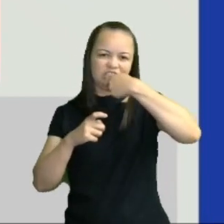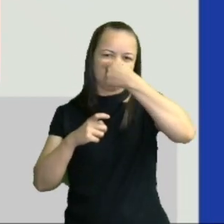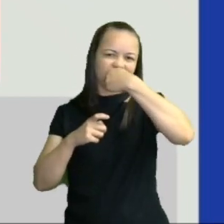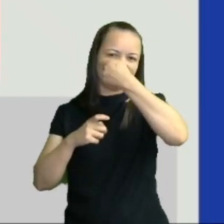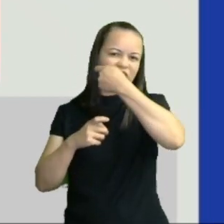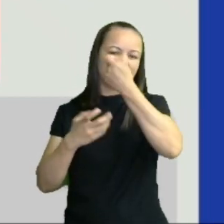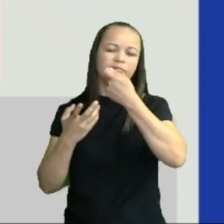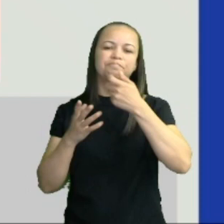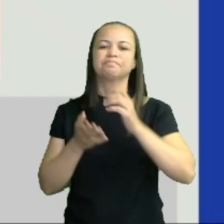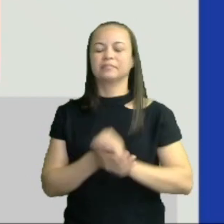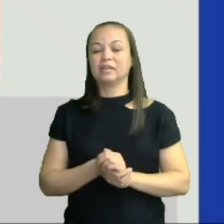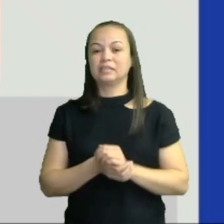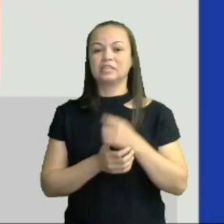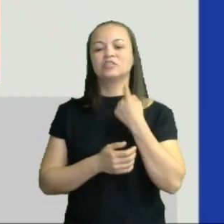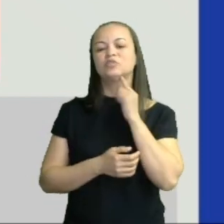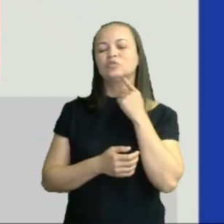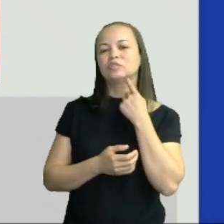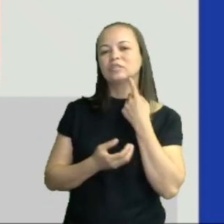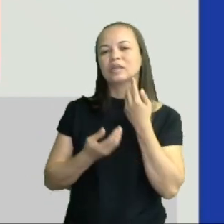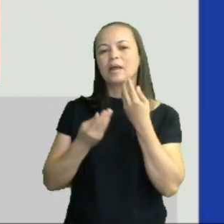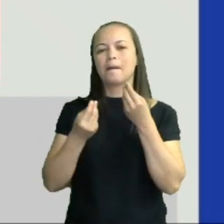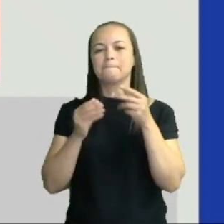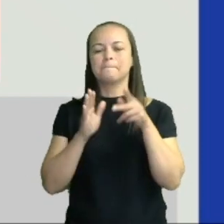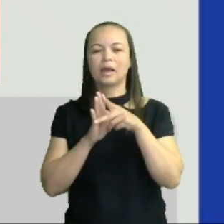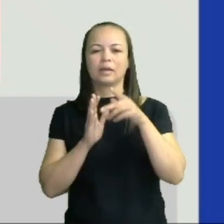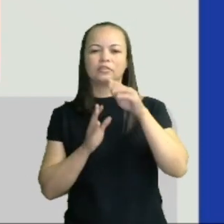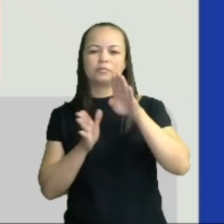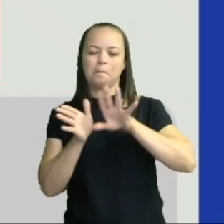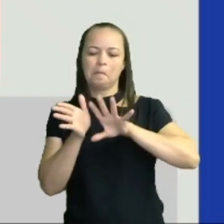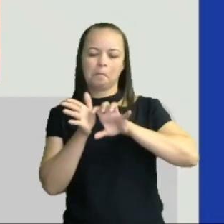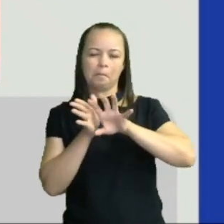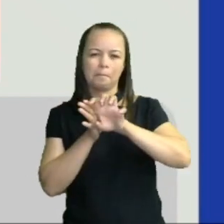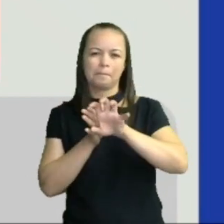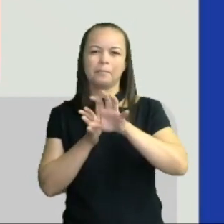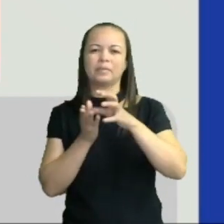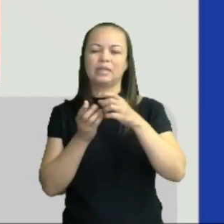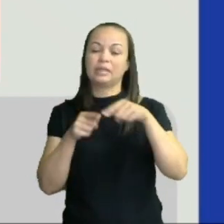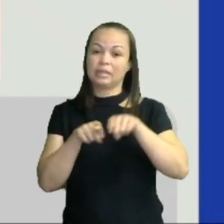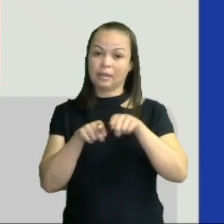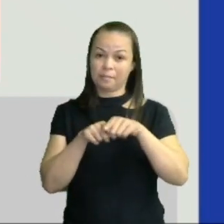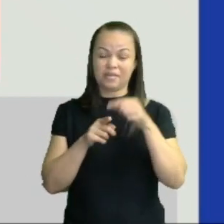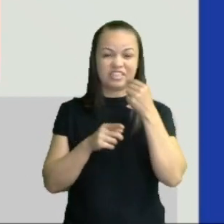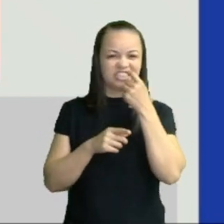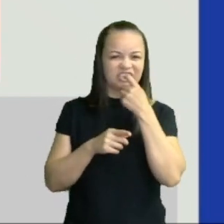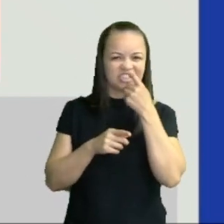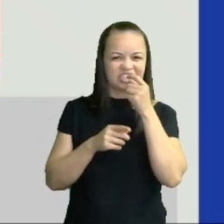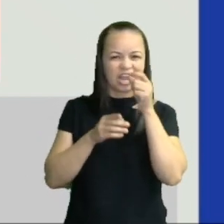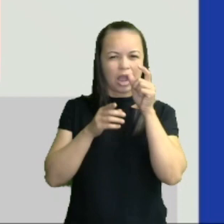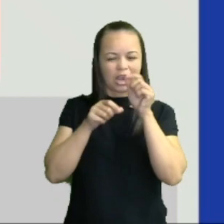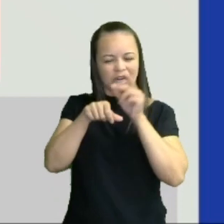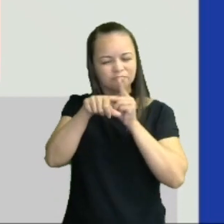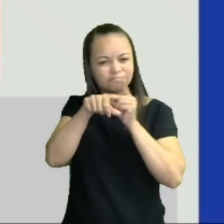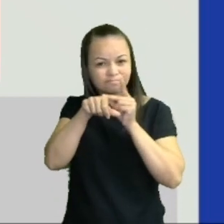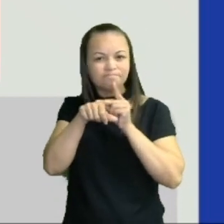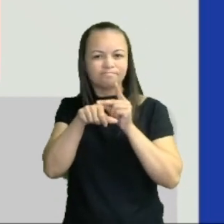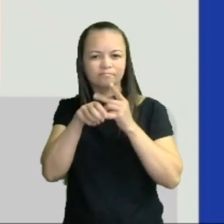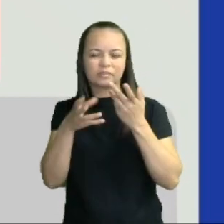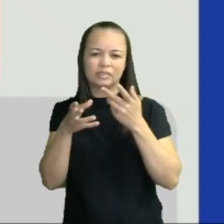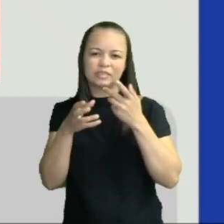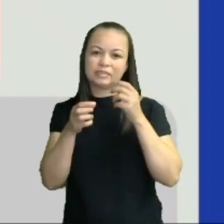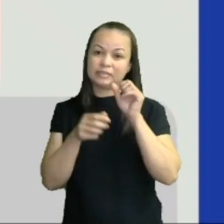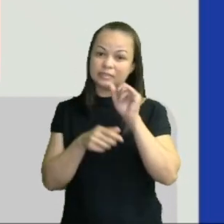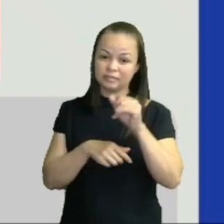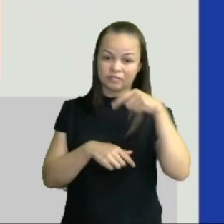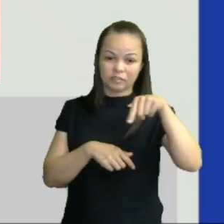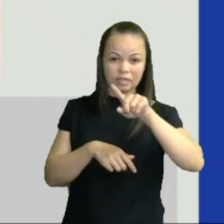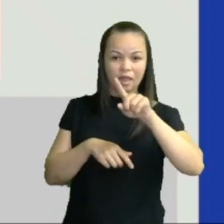que podem causar placas bacterianas e até a cárie no seu dente. E se você não vai ao